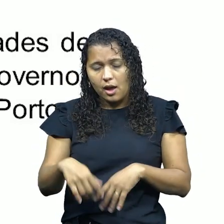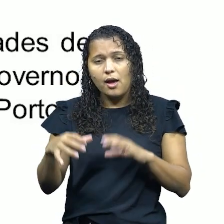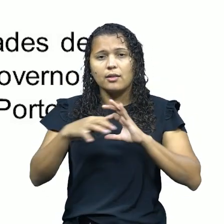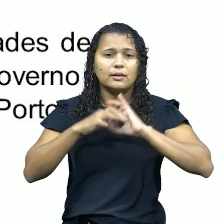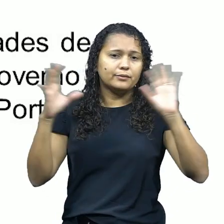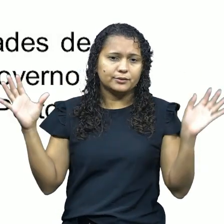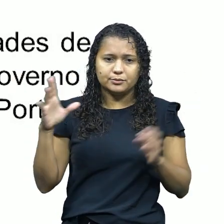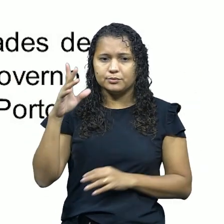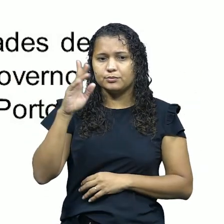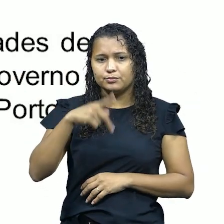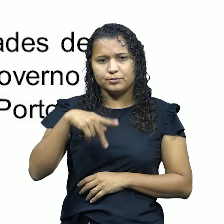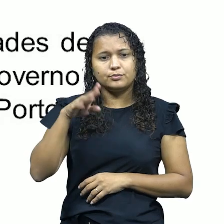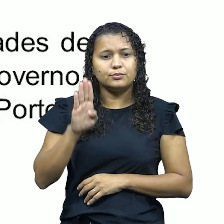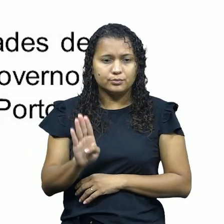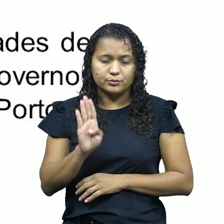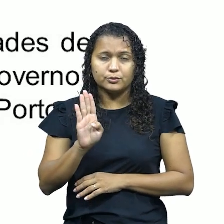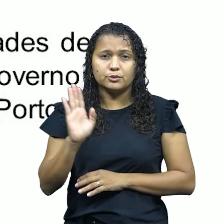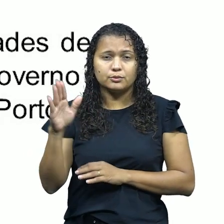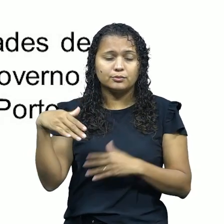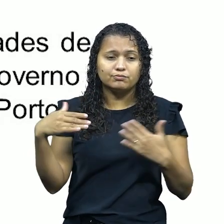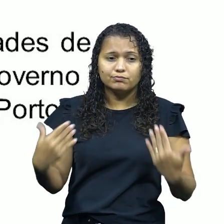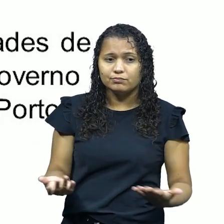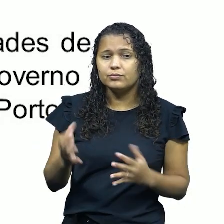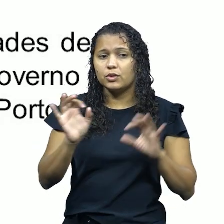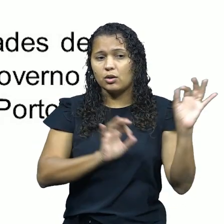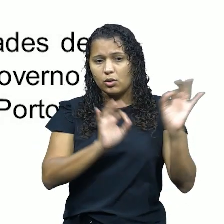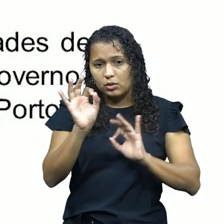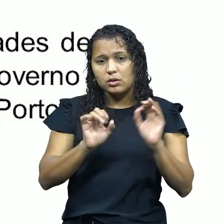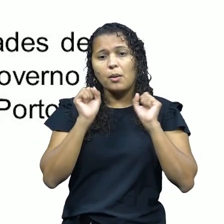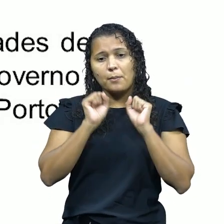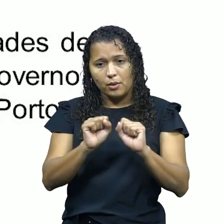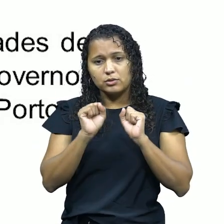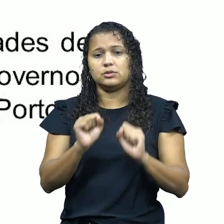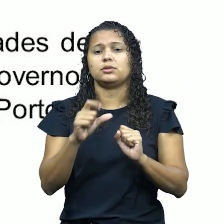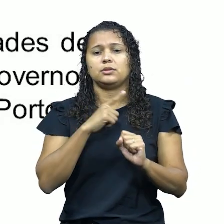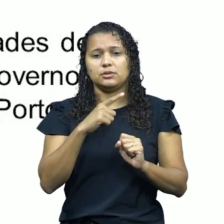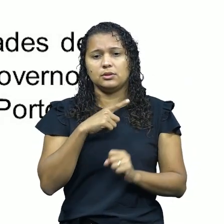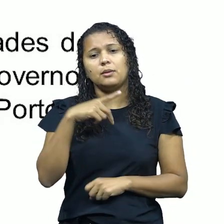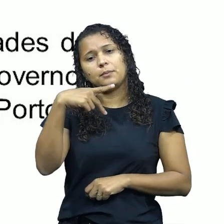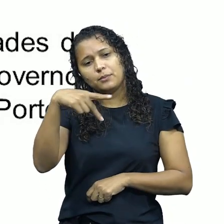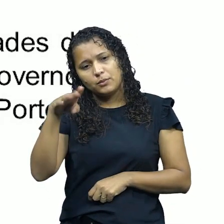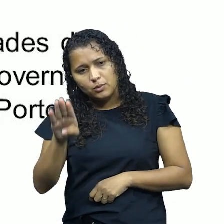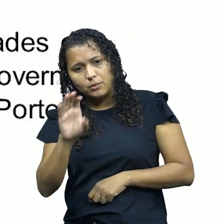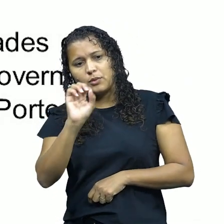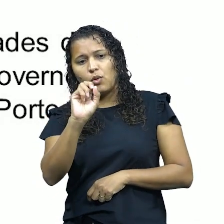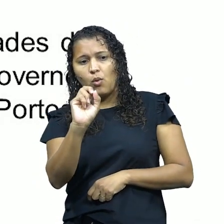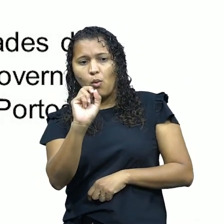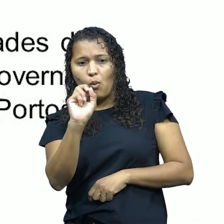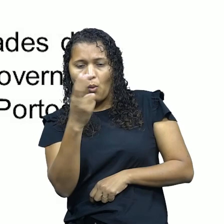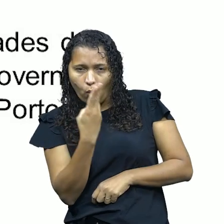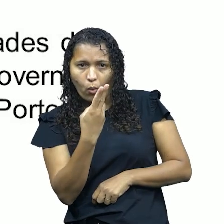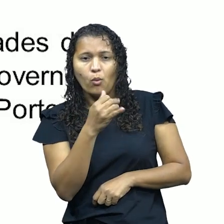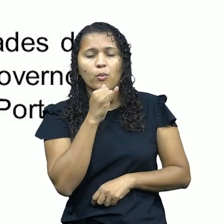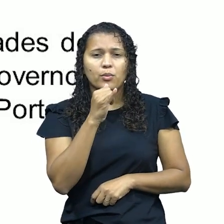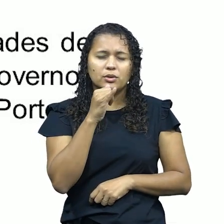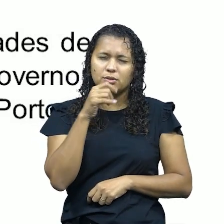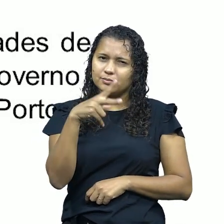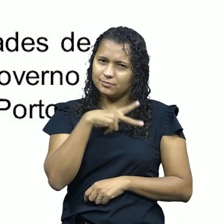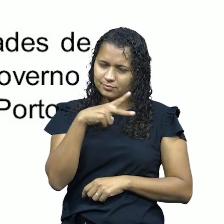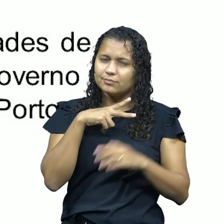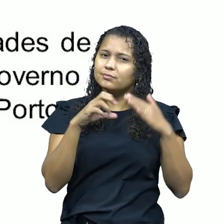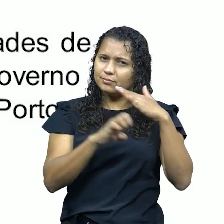portos públicos. Então, os portos organizados, eles podem ser geridos pelo setor público ou concedidos para a